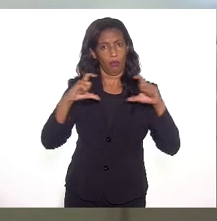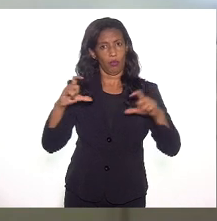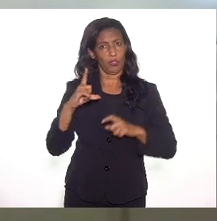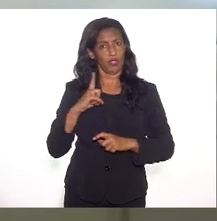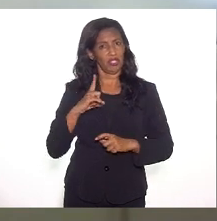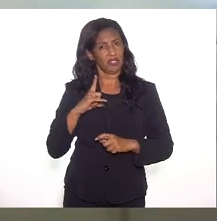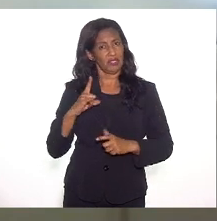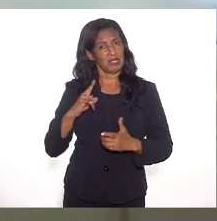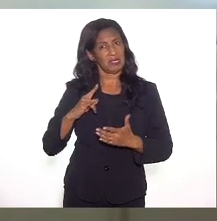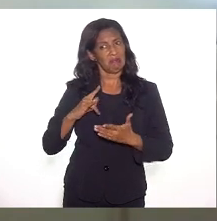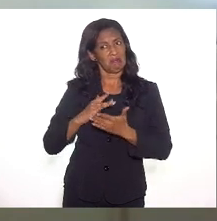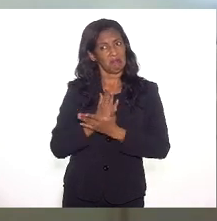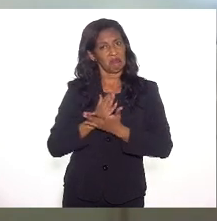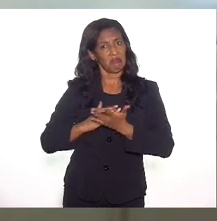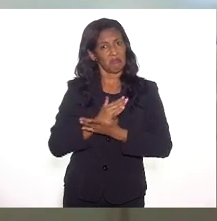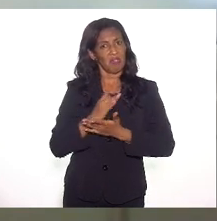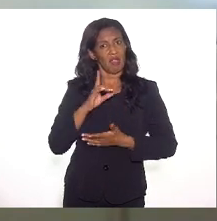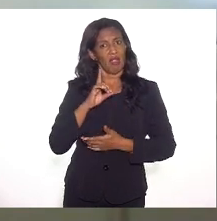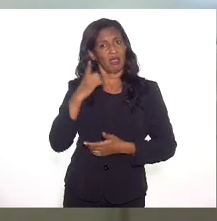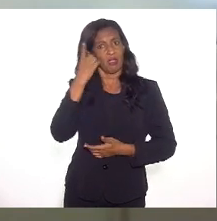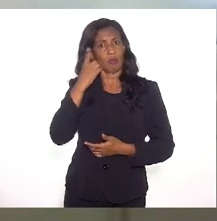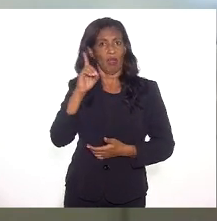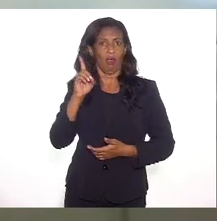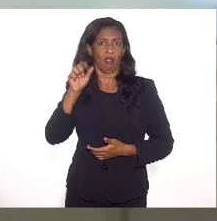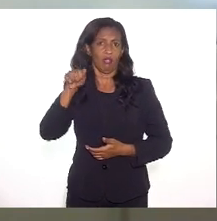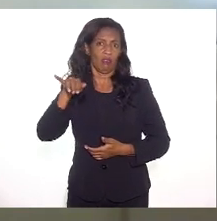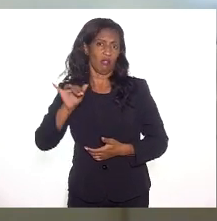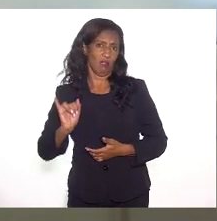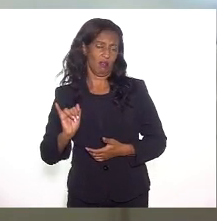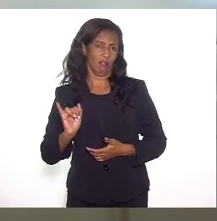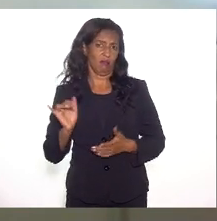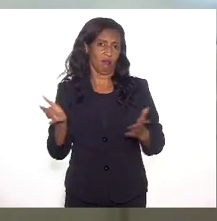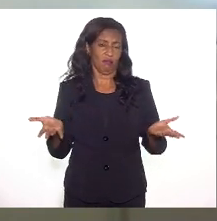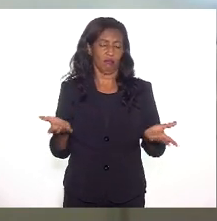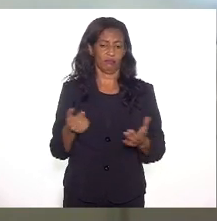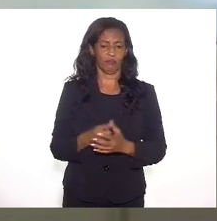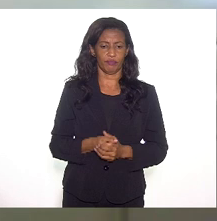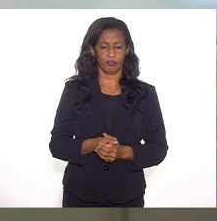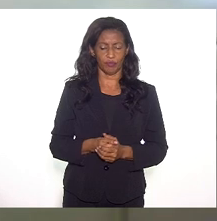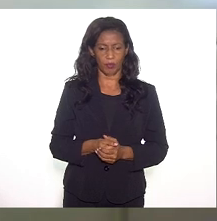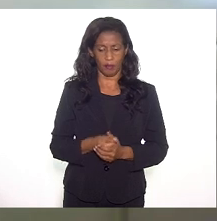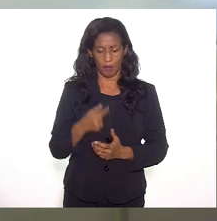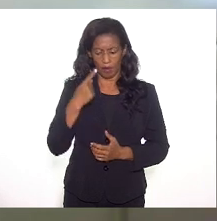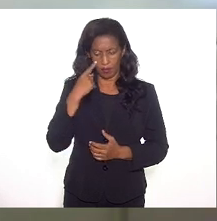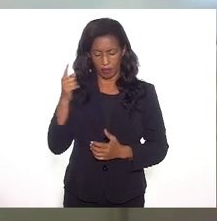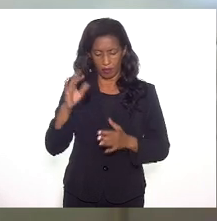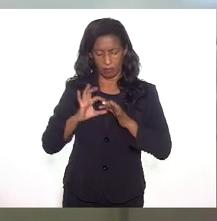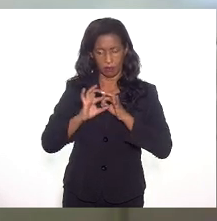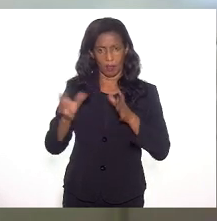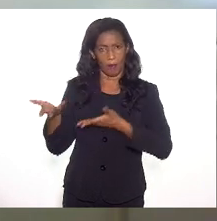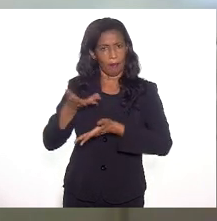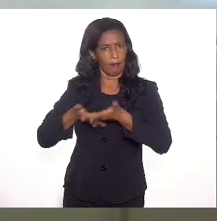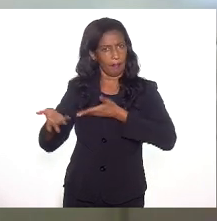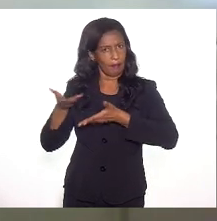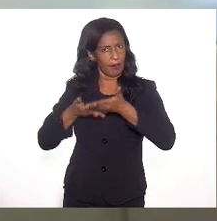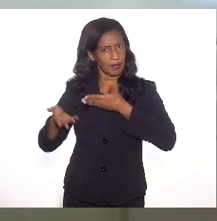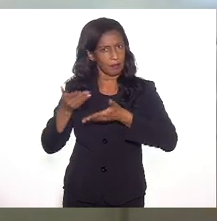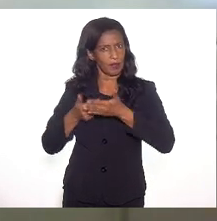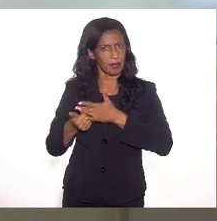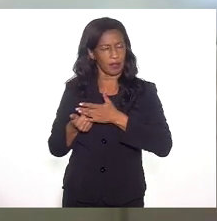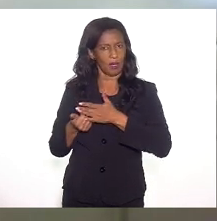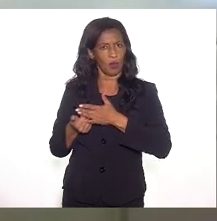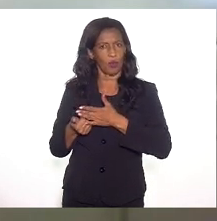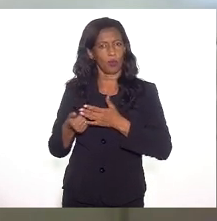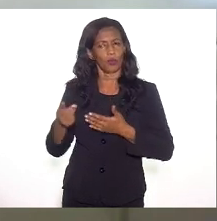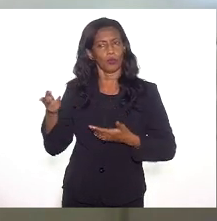estivesse incomodando a deputada Dani Monteiro, que diz o seguinte, o parágrafo único: fica autorizada a participação dos egressos das